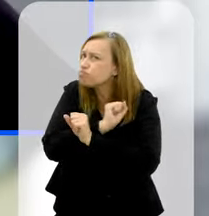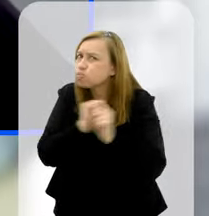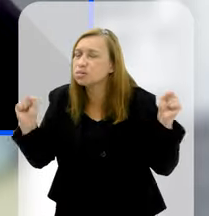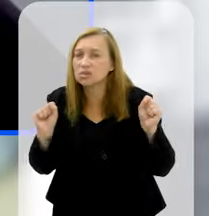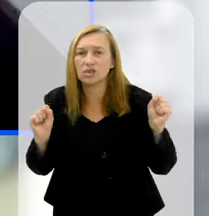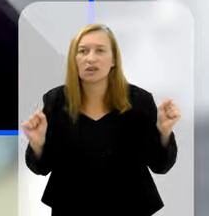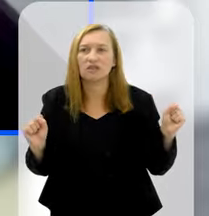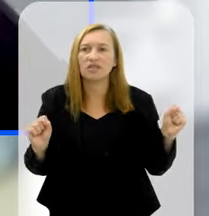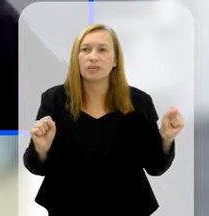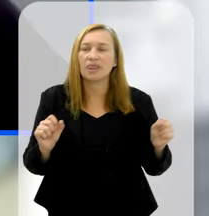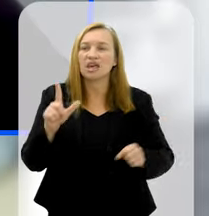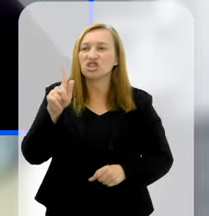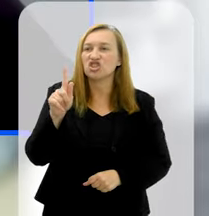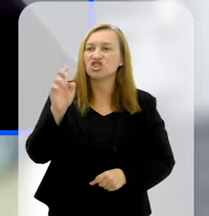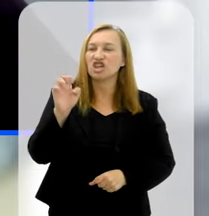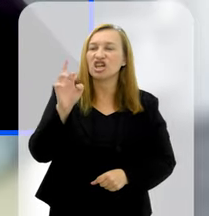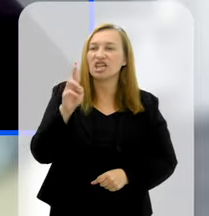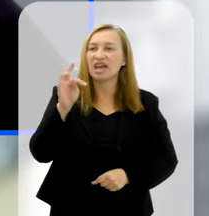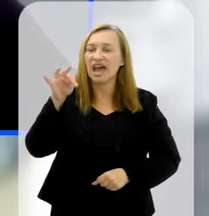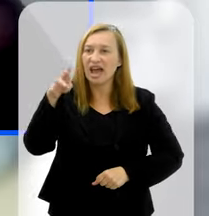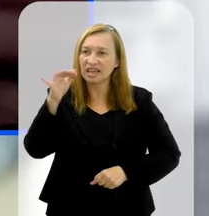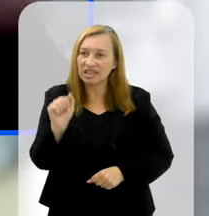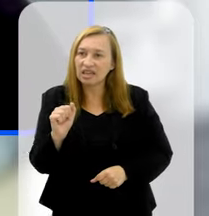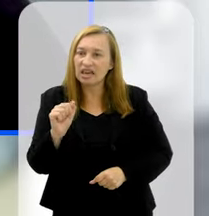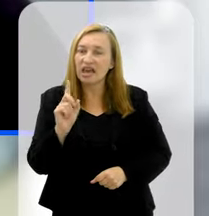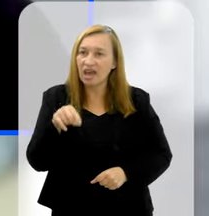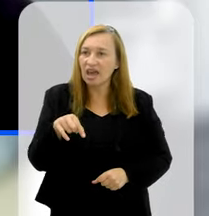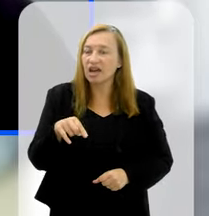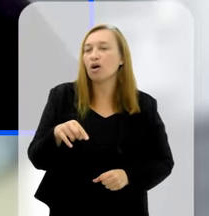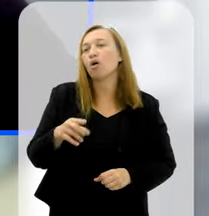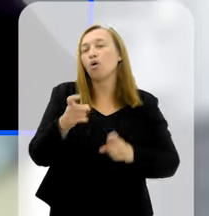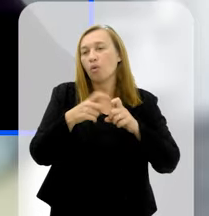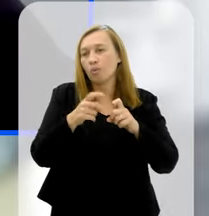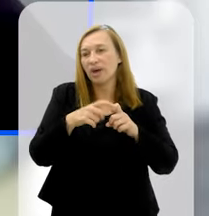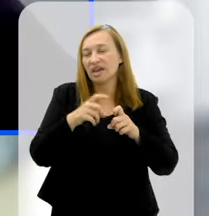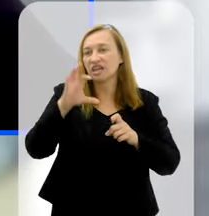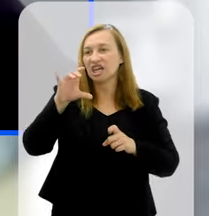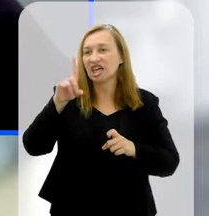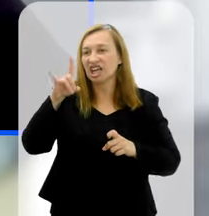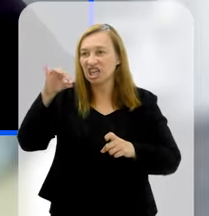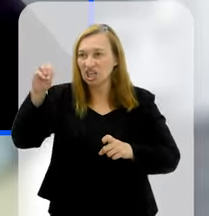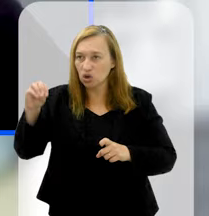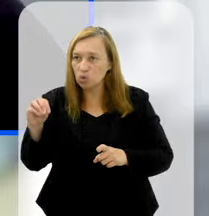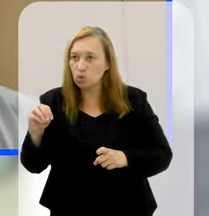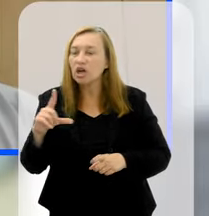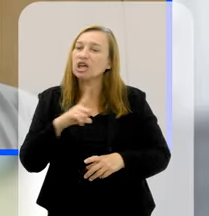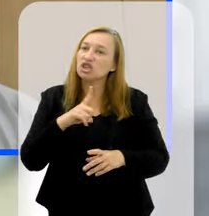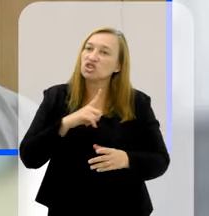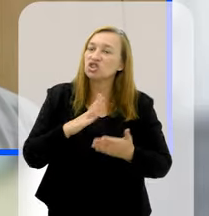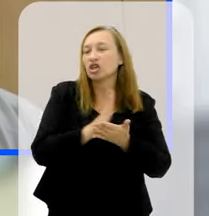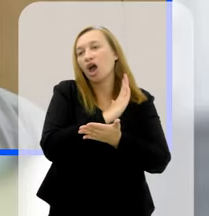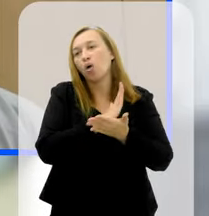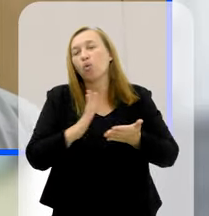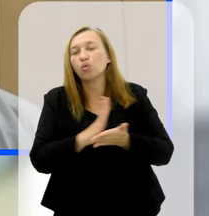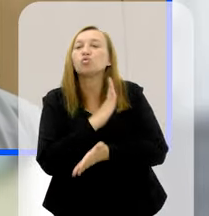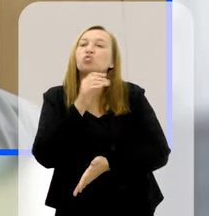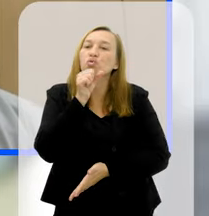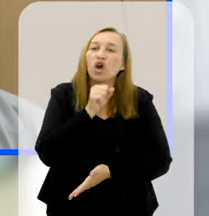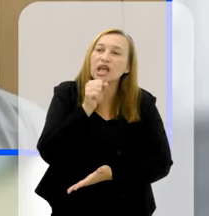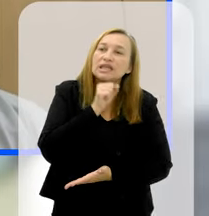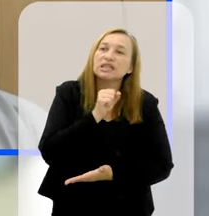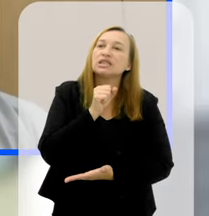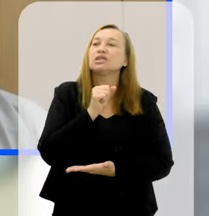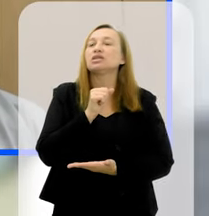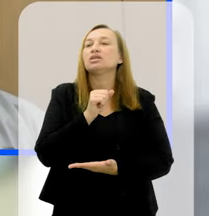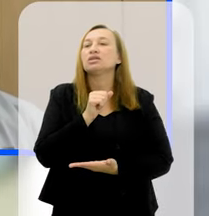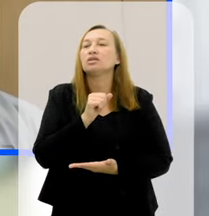era impossível isso. O geriatra era aquele clínico, né, que tinha alguns